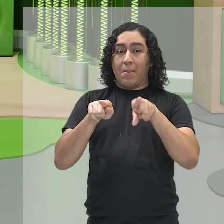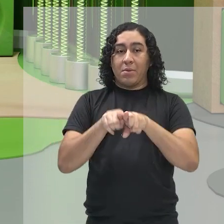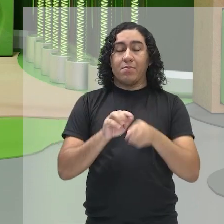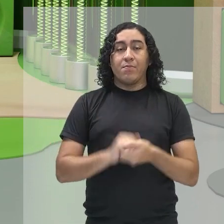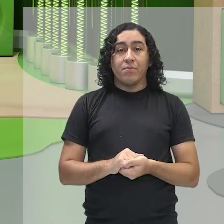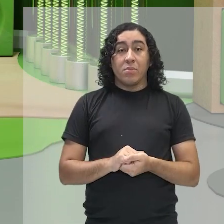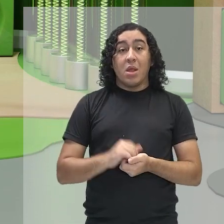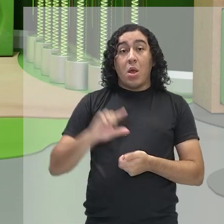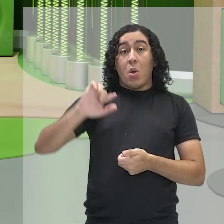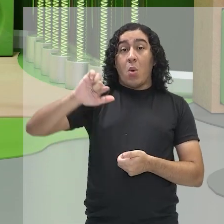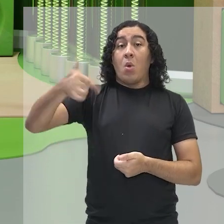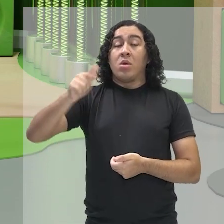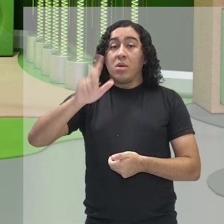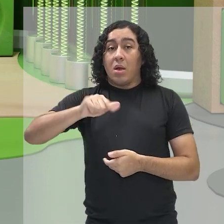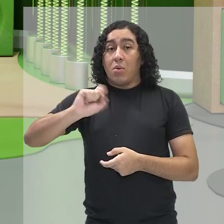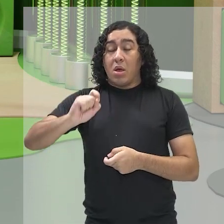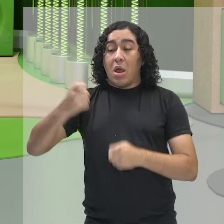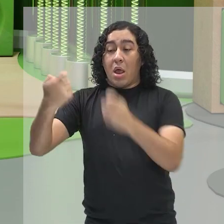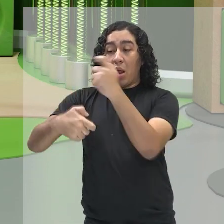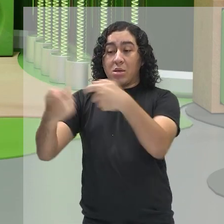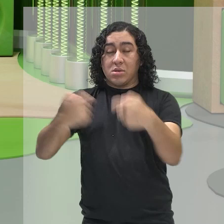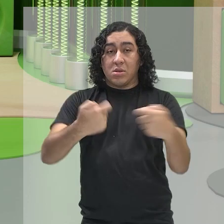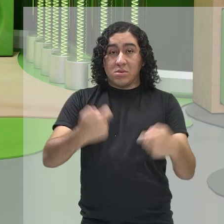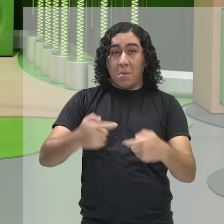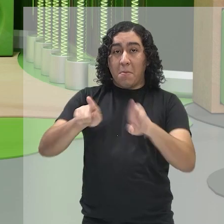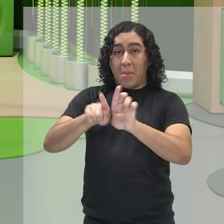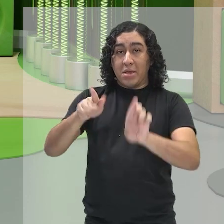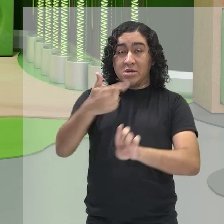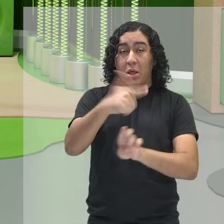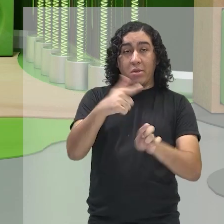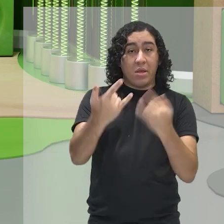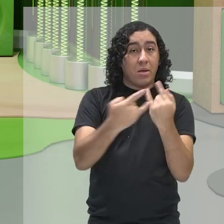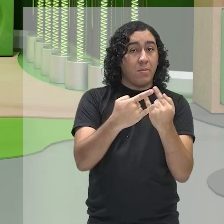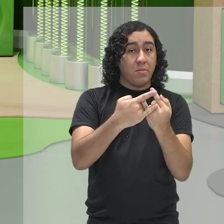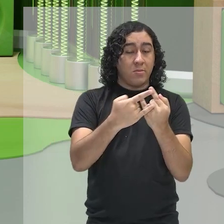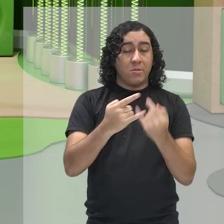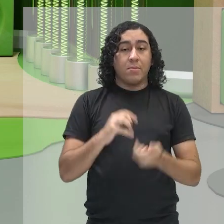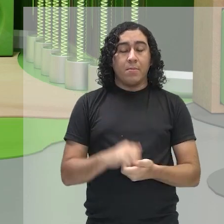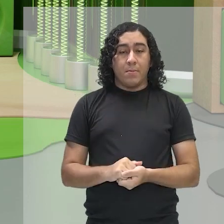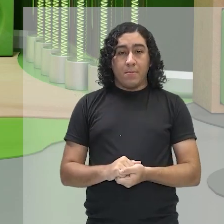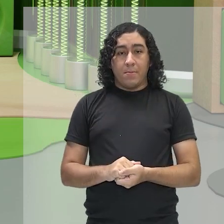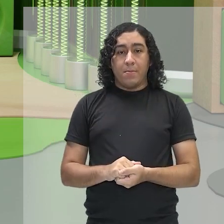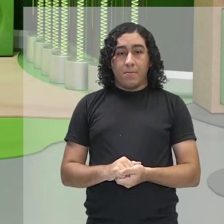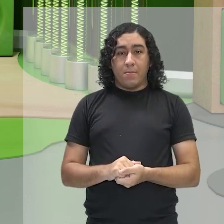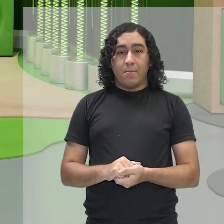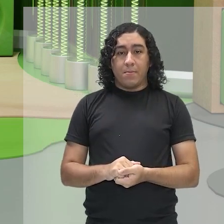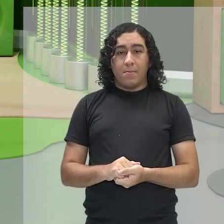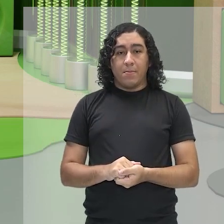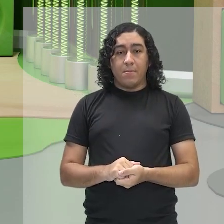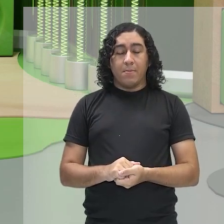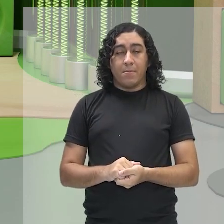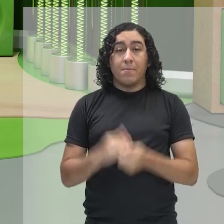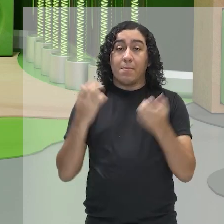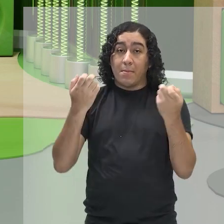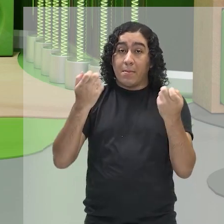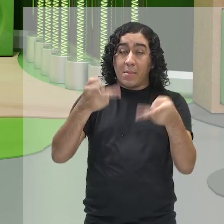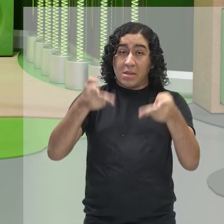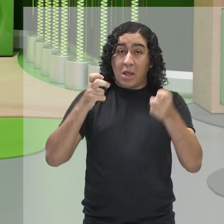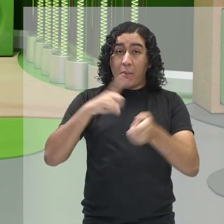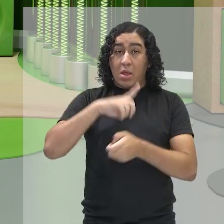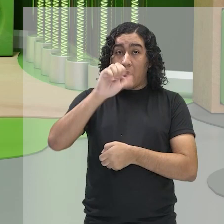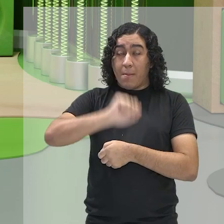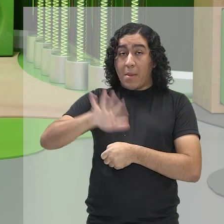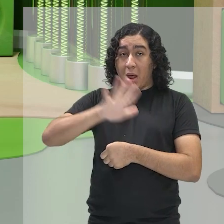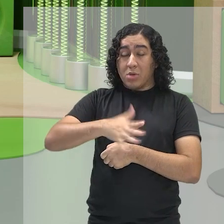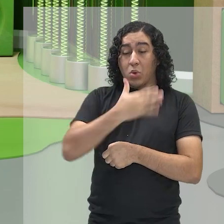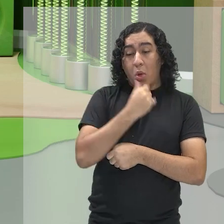relações sexuais sem a devida proteção, como a gente está observando, né? Aí na imagem a gente observa a camisinha feminina, a camisinha masculina,